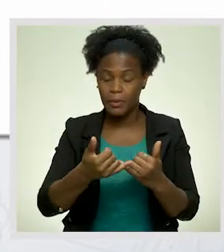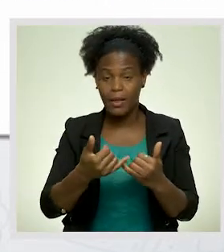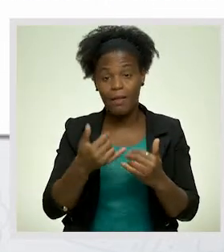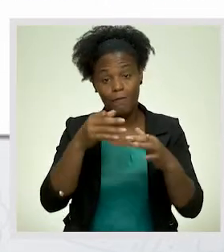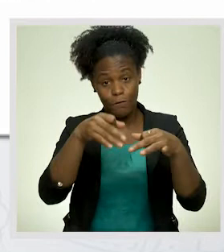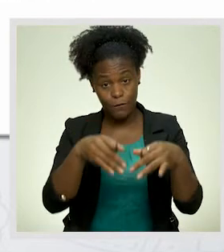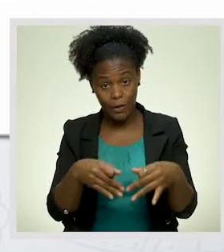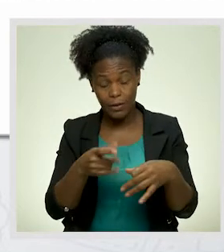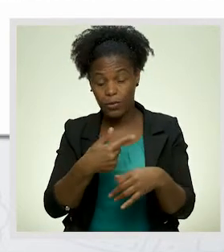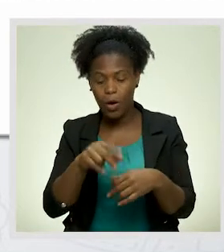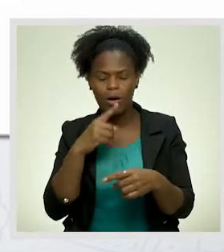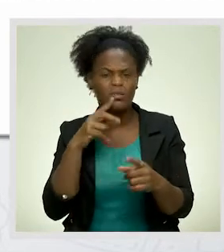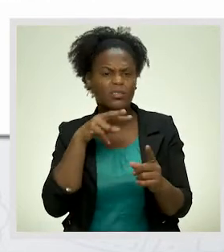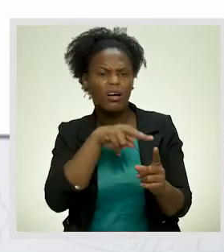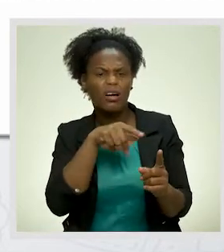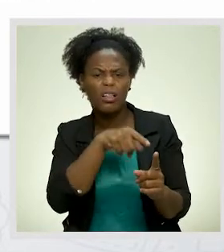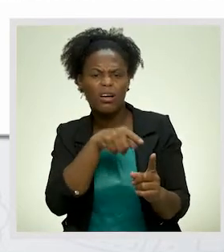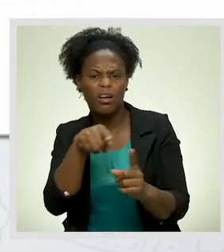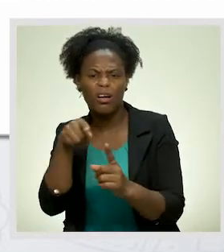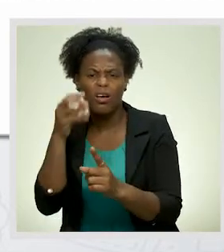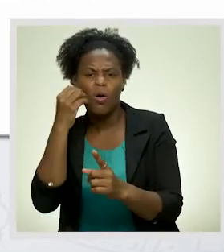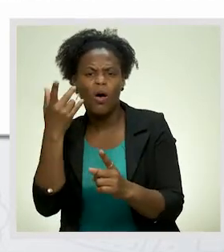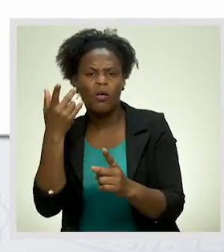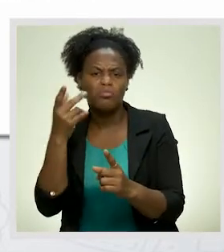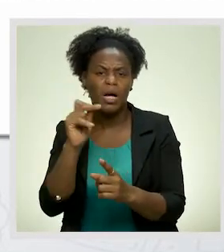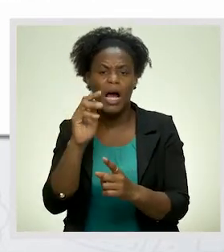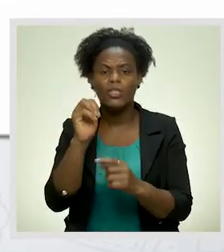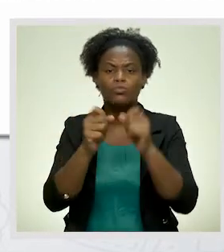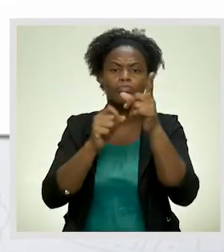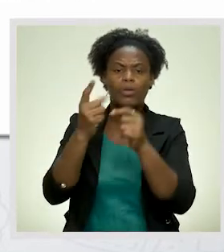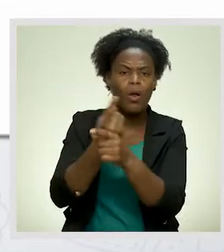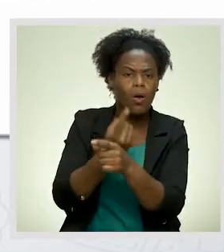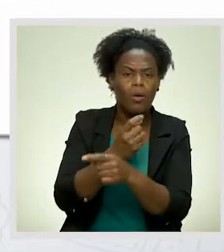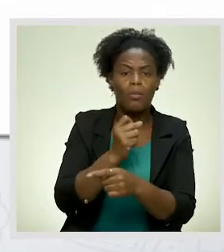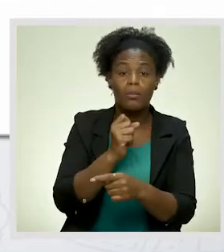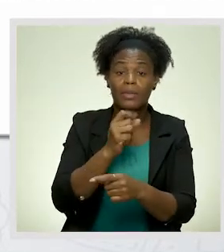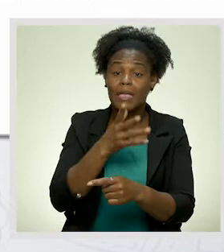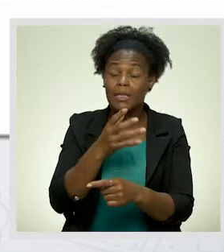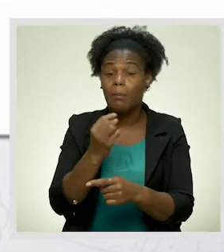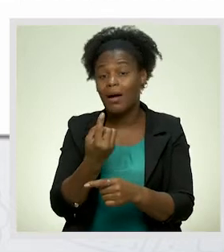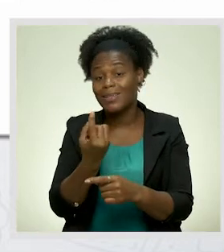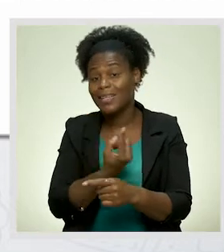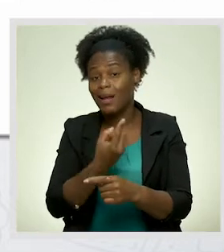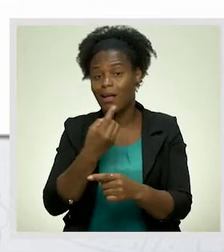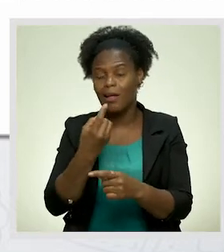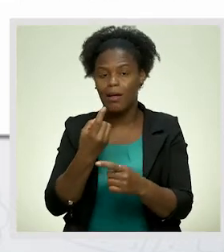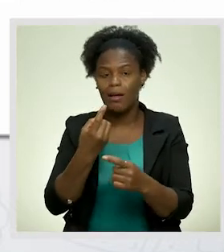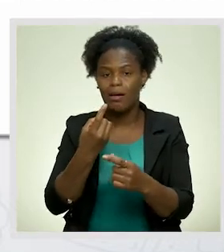vamos indicar as características que um astro deve ter para ser considerado